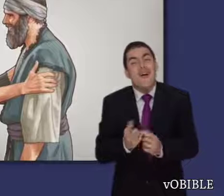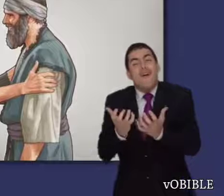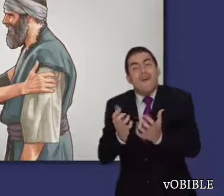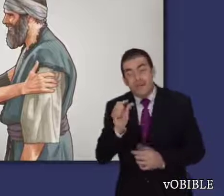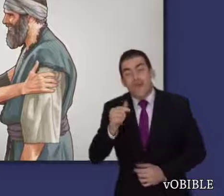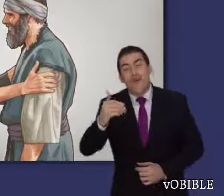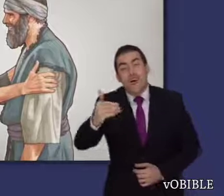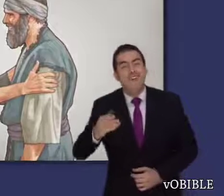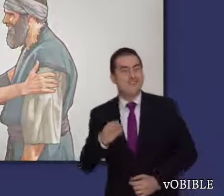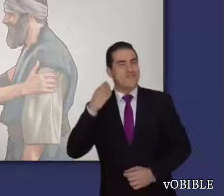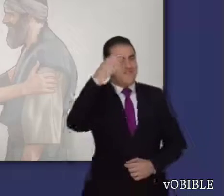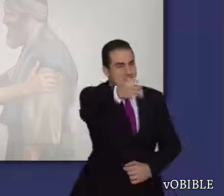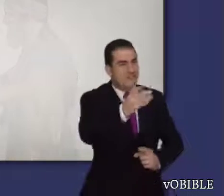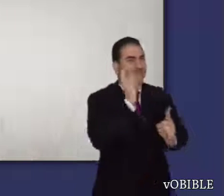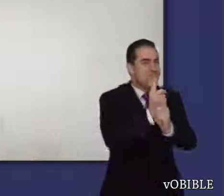breve.